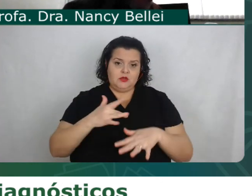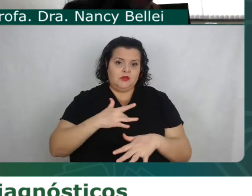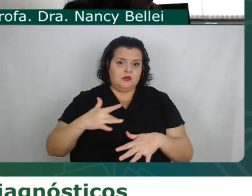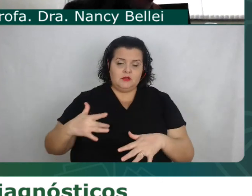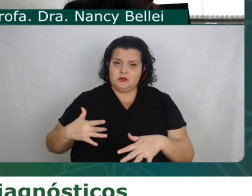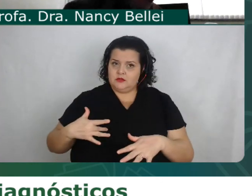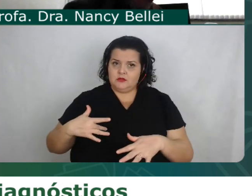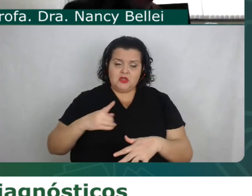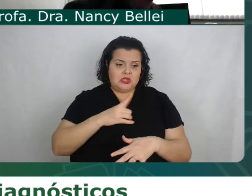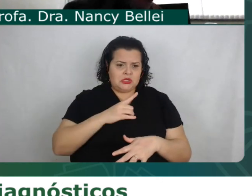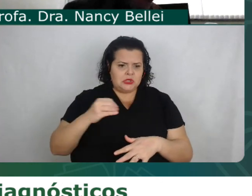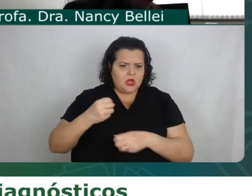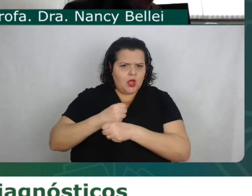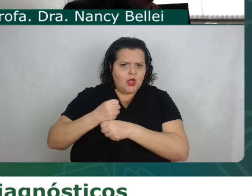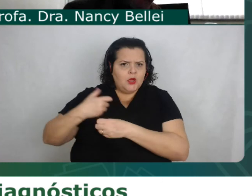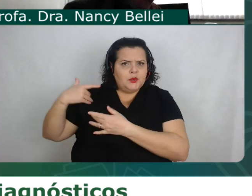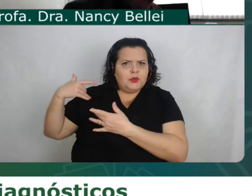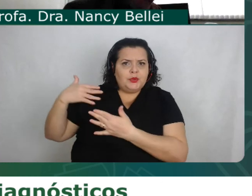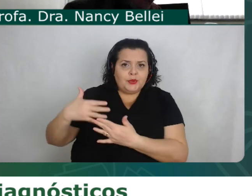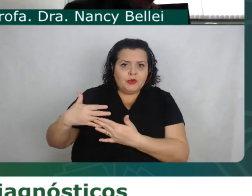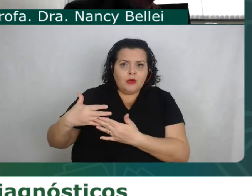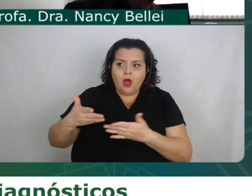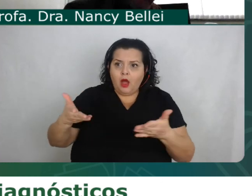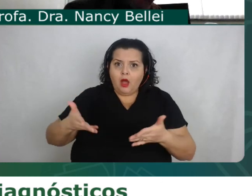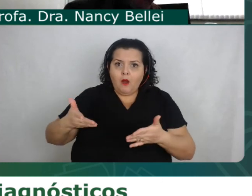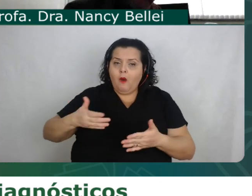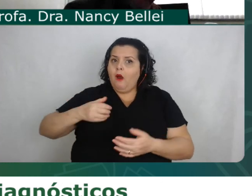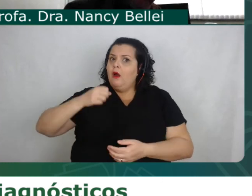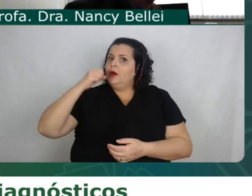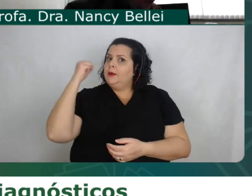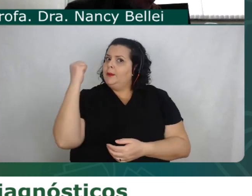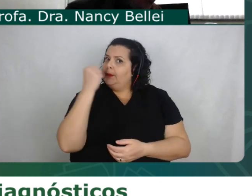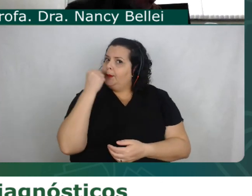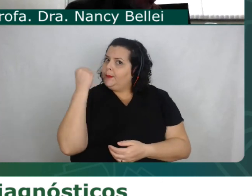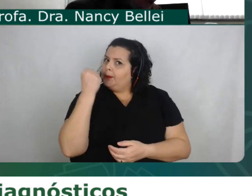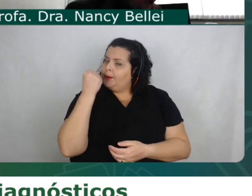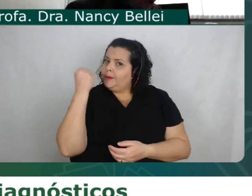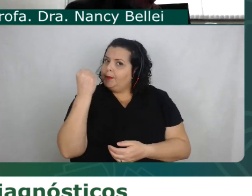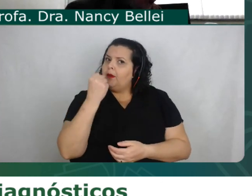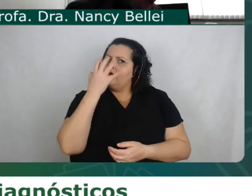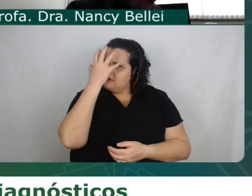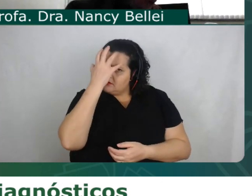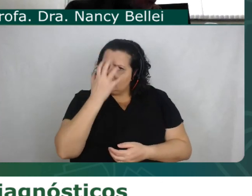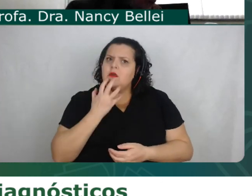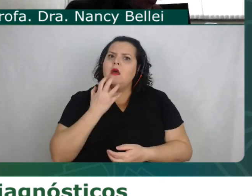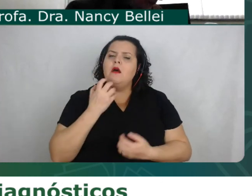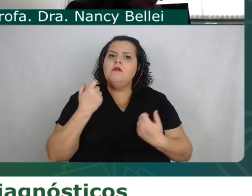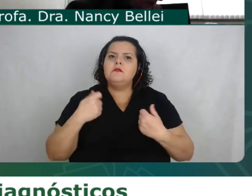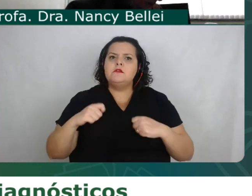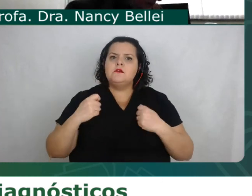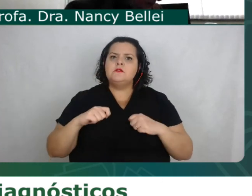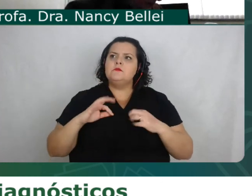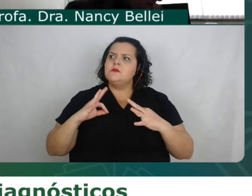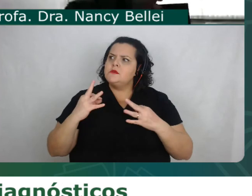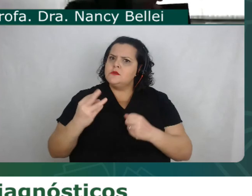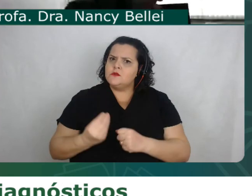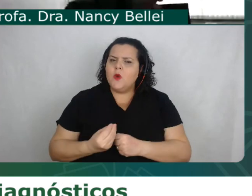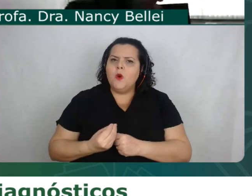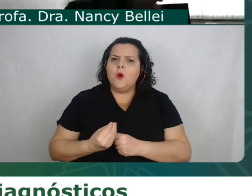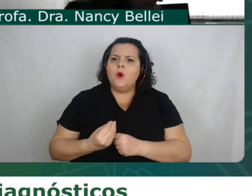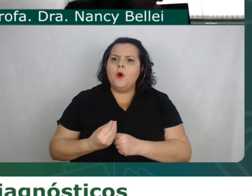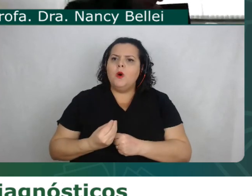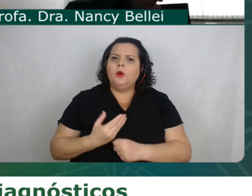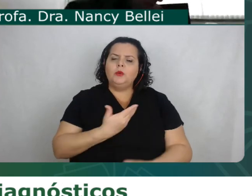últimos 100 anos. Então, é fundamental que as autoridades sanitárias consigam convocar, mobilizar os